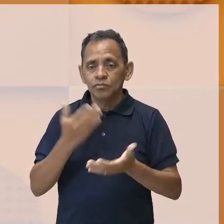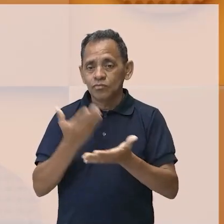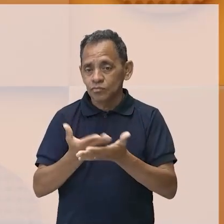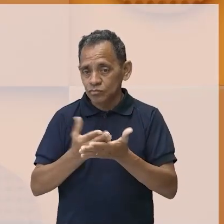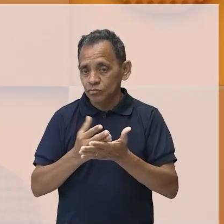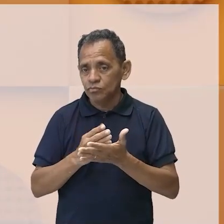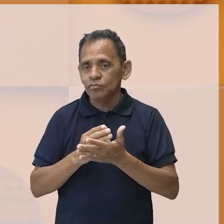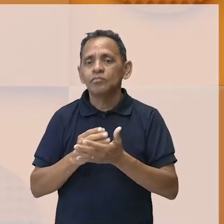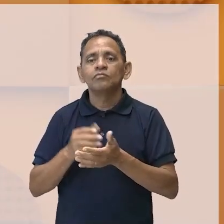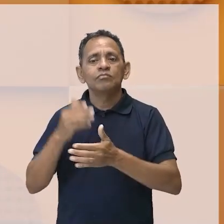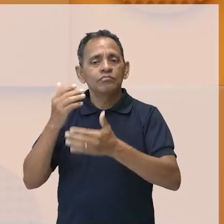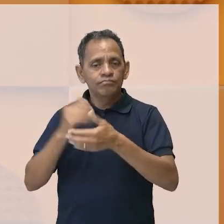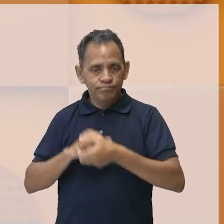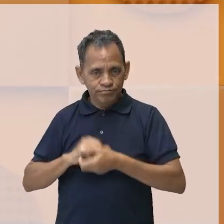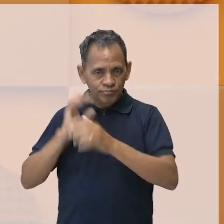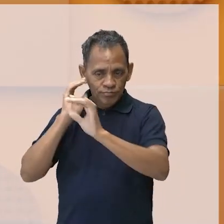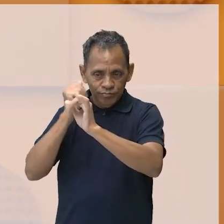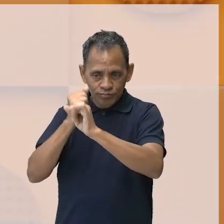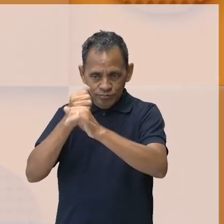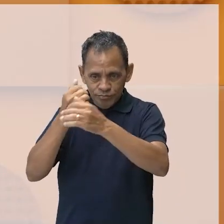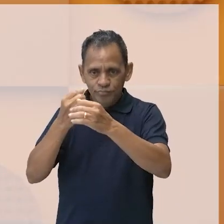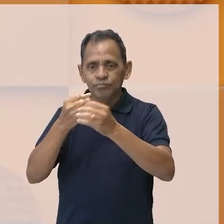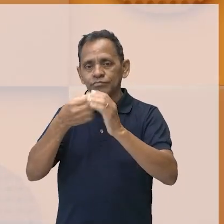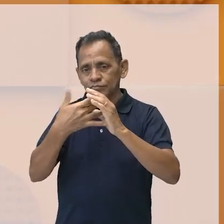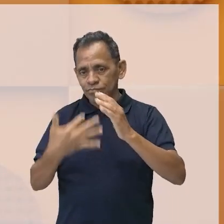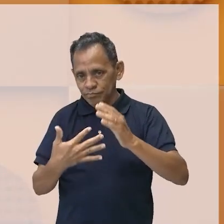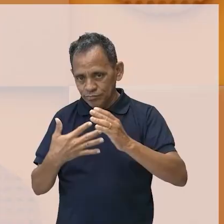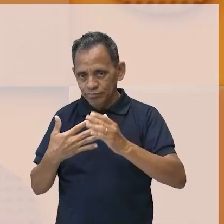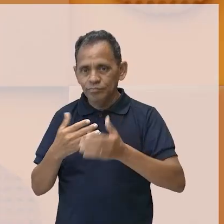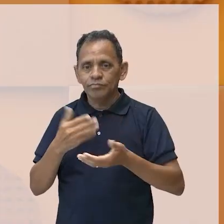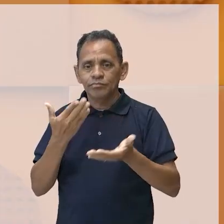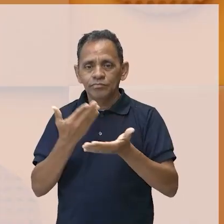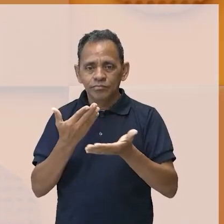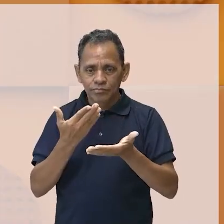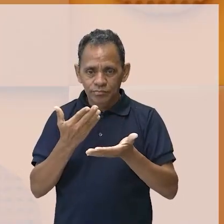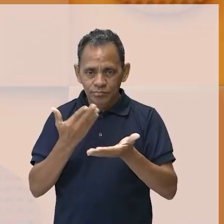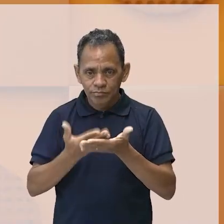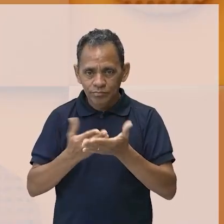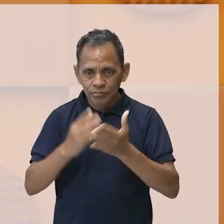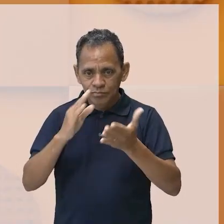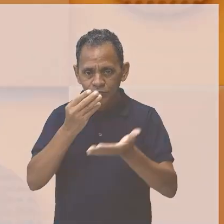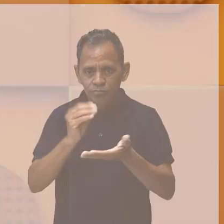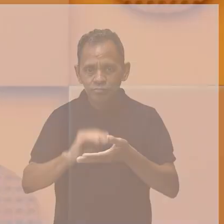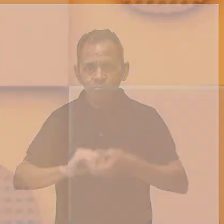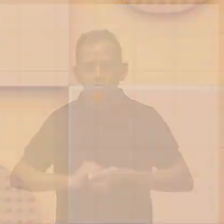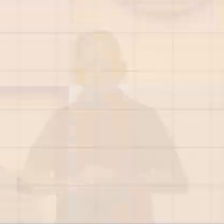a gente revisou aí essas características da nossa unidade 3.